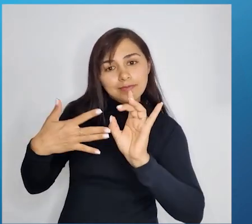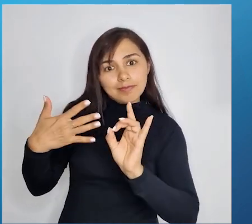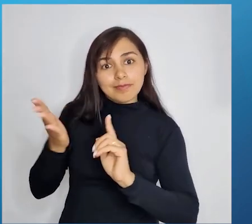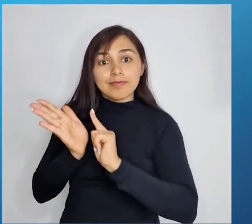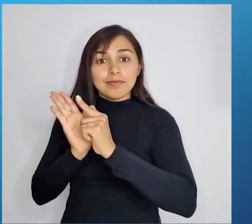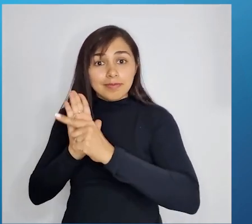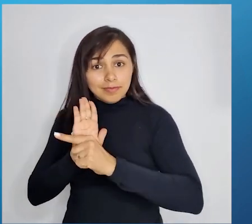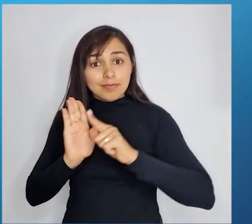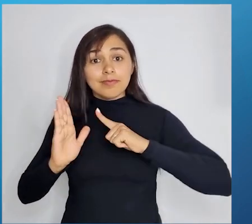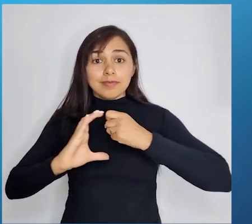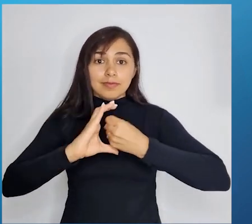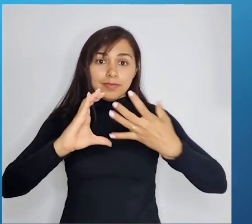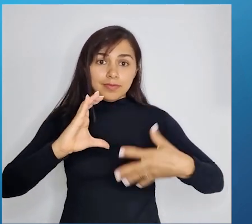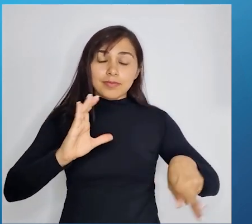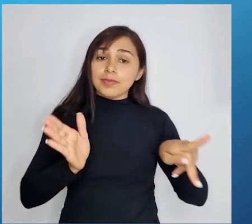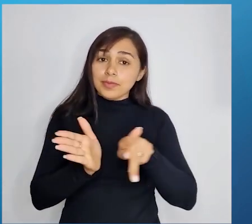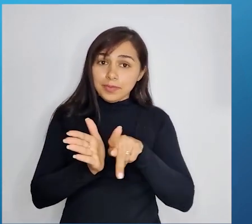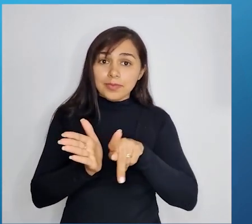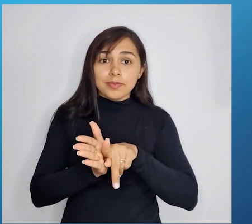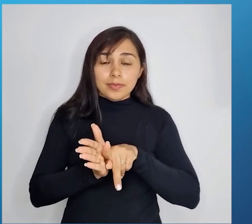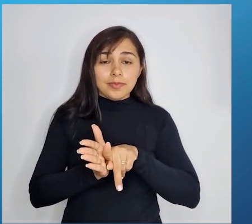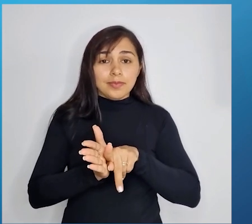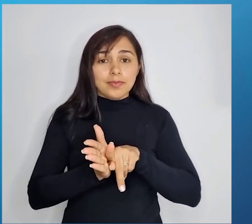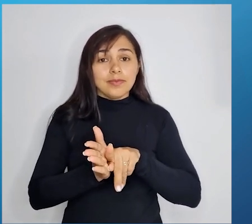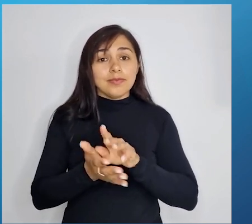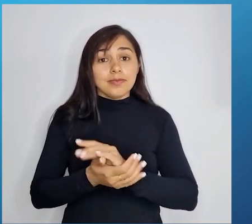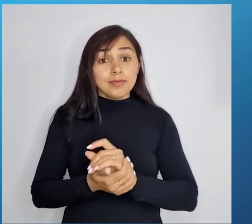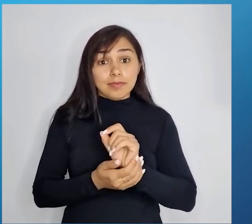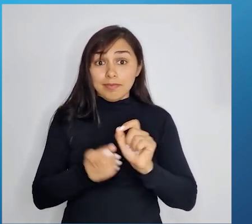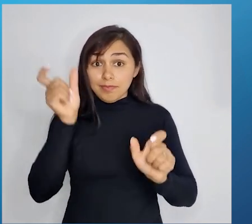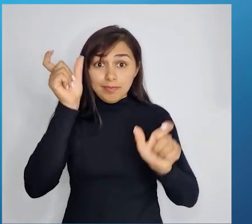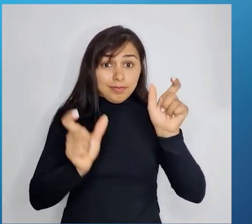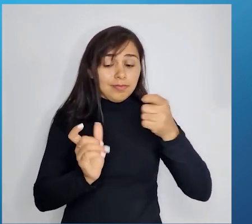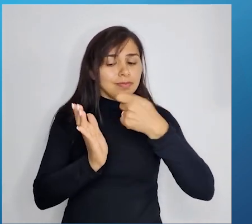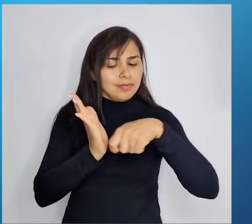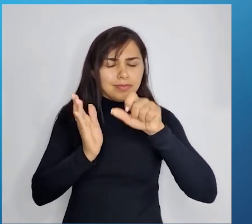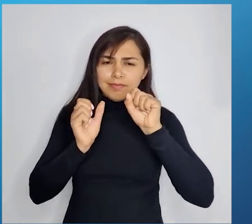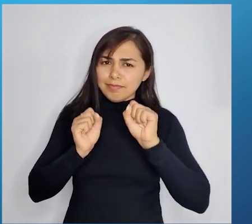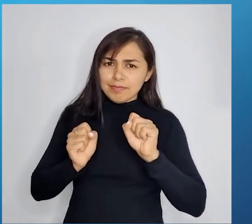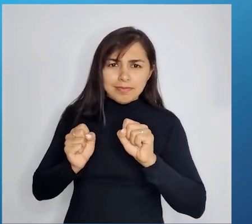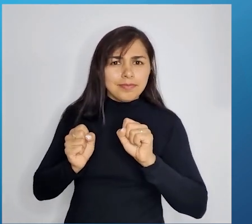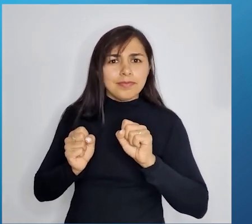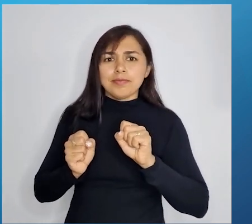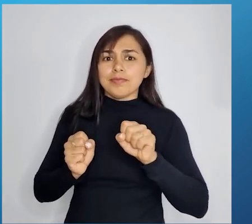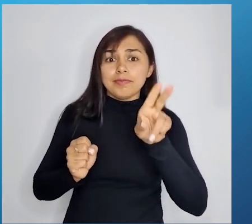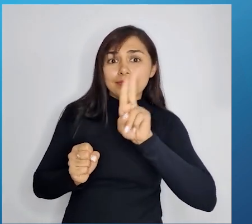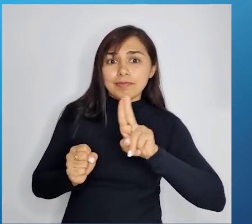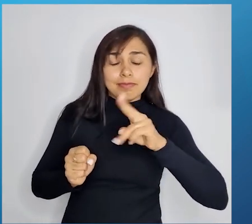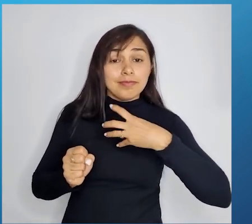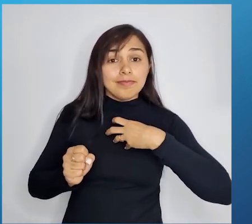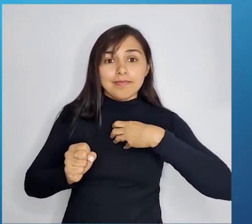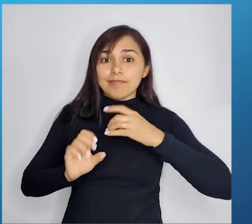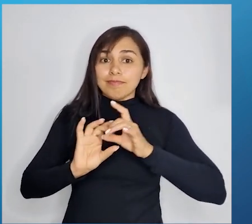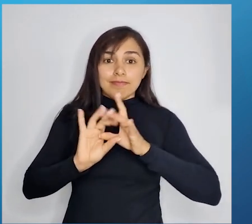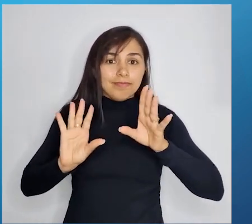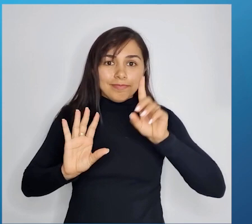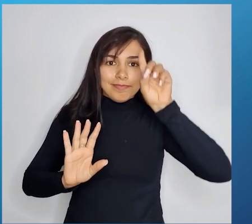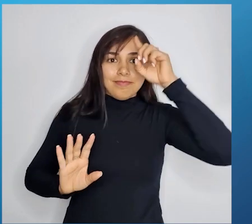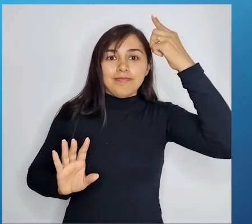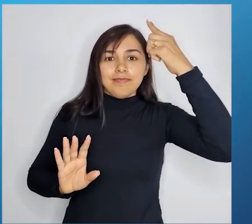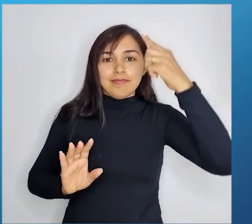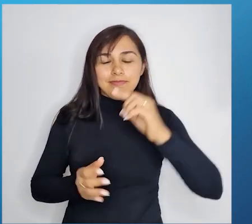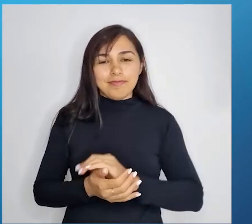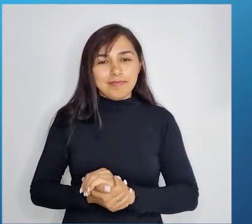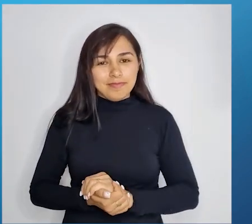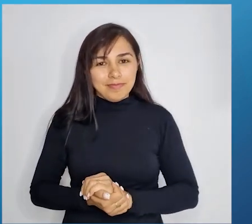próprias características e convenções, que os escritores podem explorar de maneiras criativas e inovadoras.